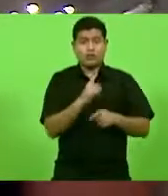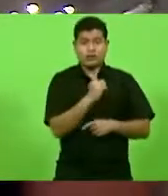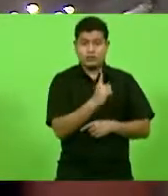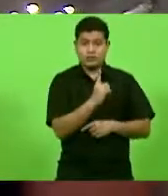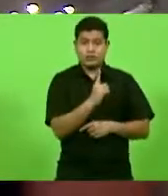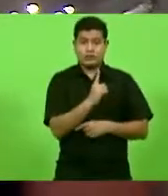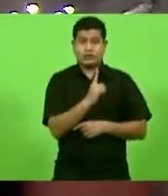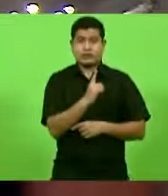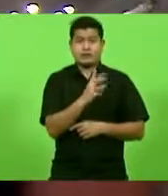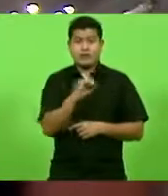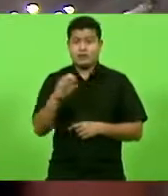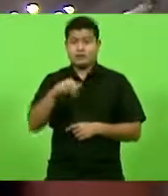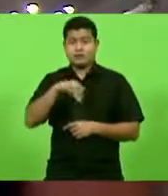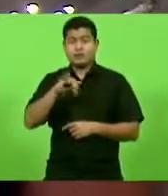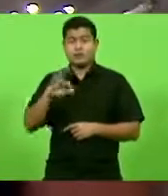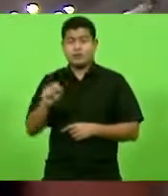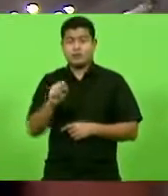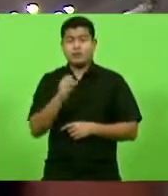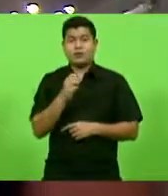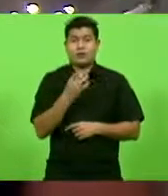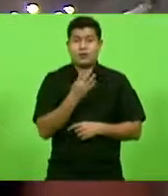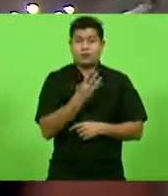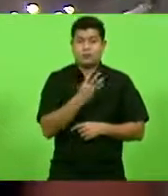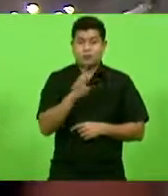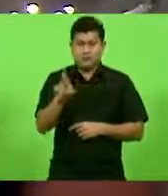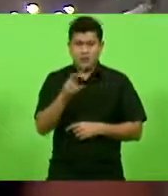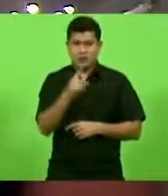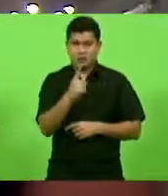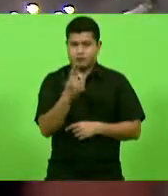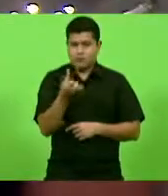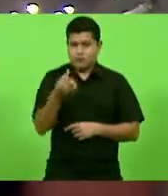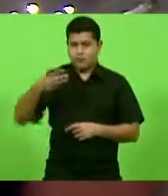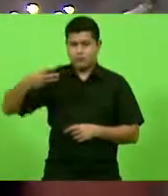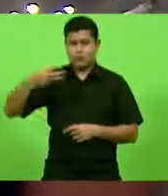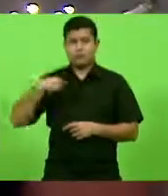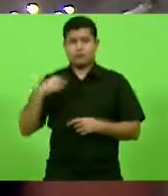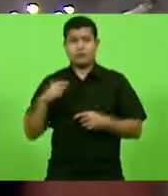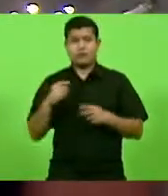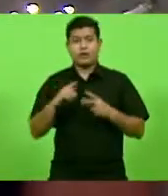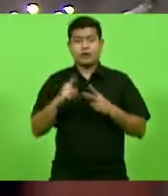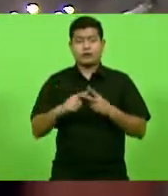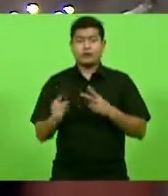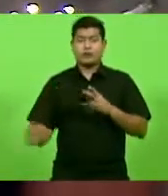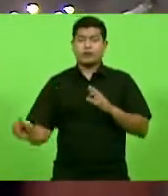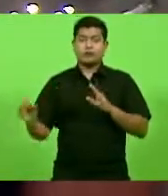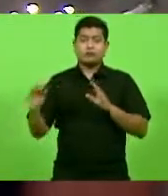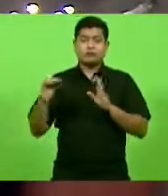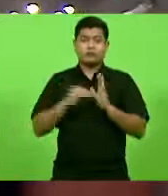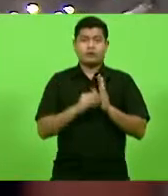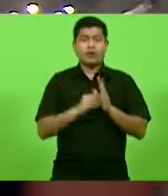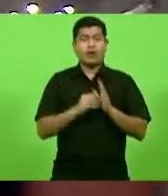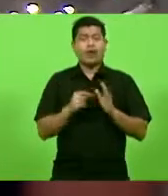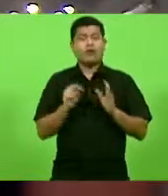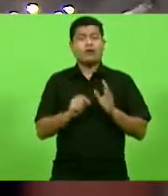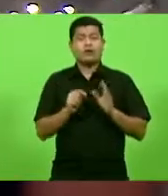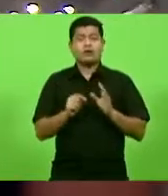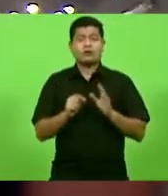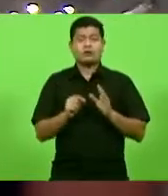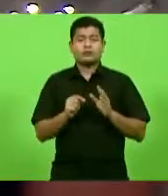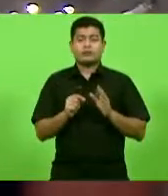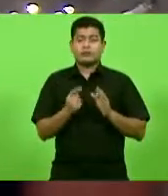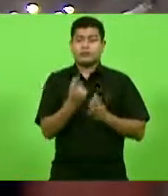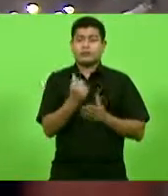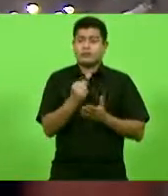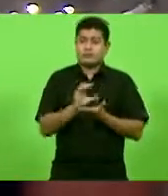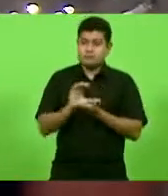surpresa, é verdade, quando aqui aportou os dois projetos de lei, de forma genérica, destinando recursos